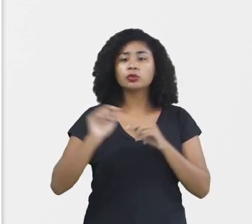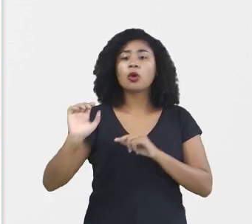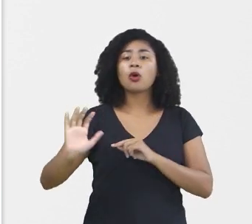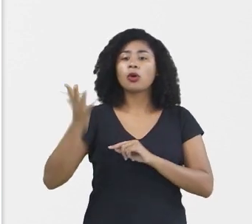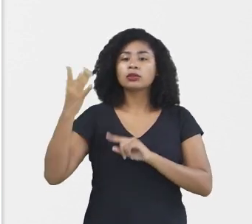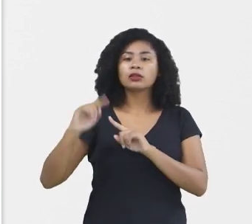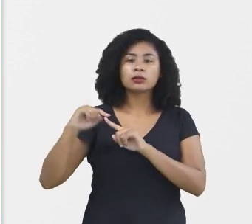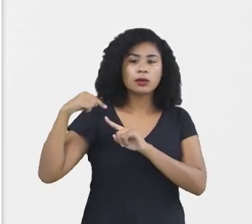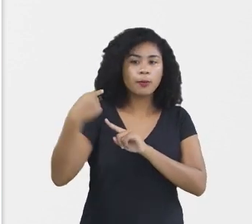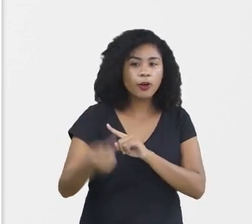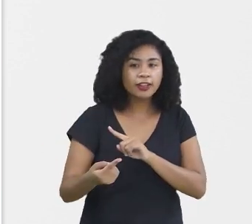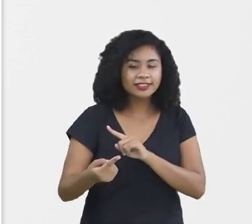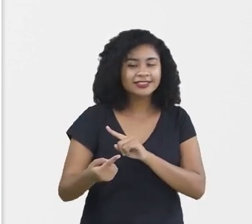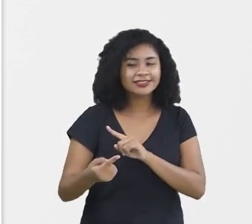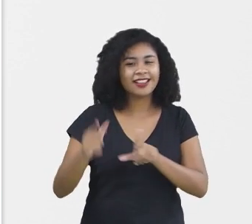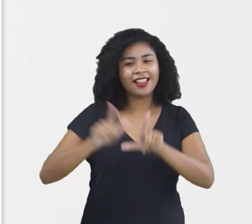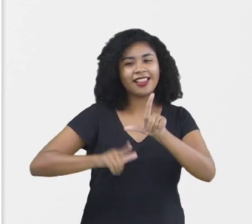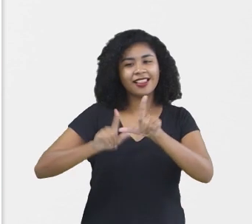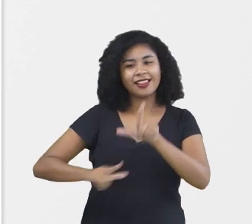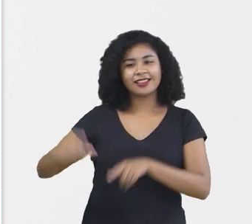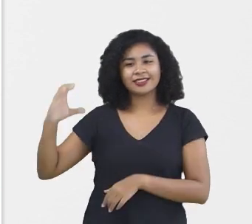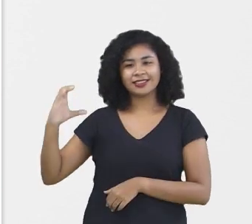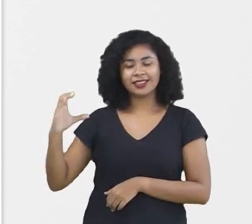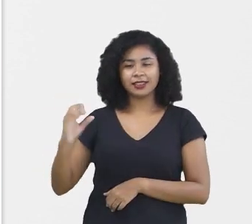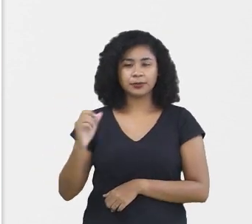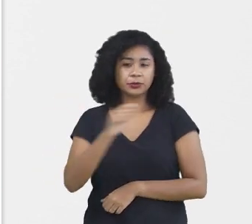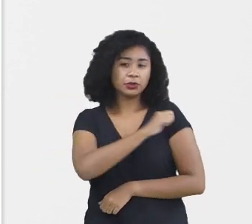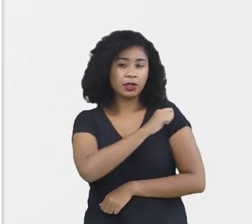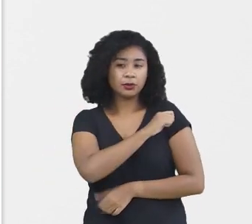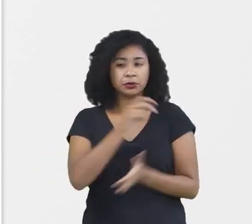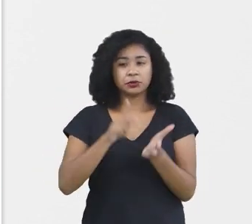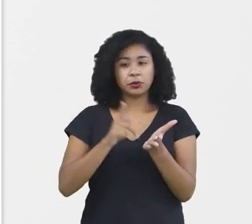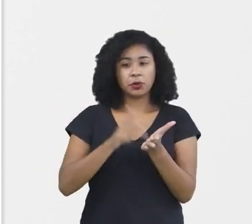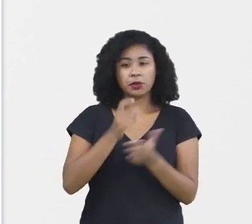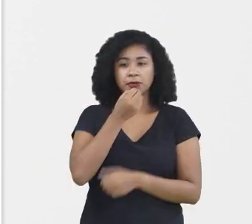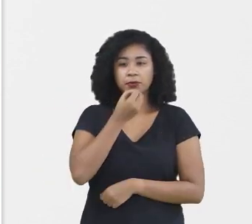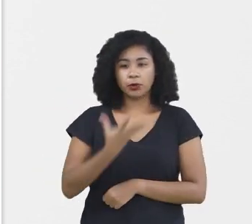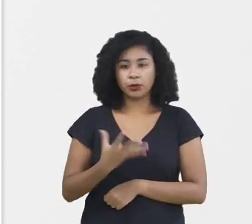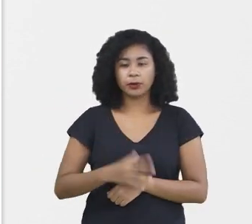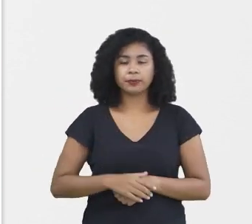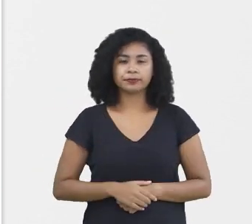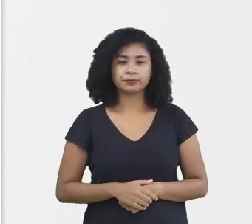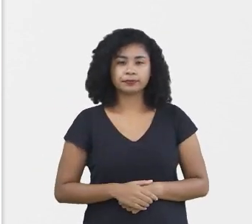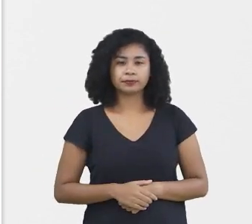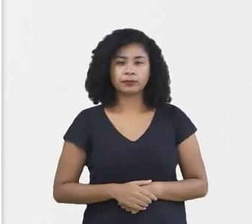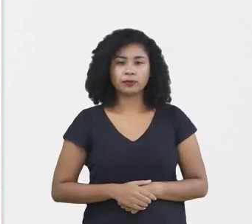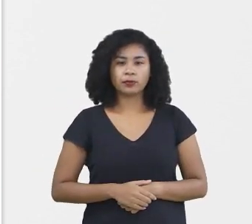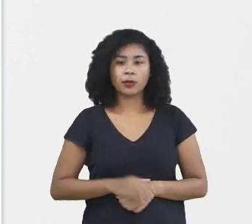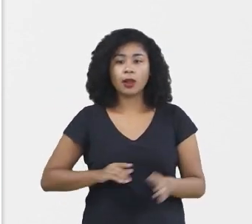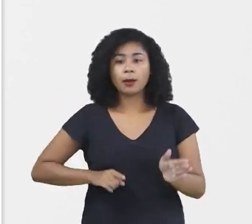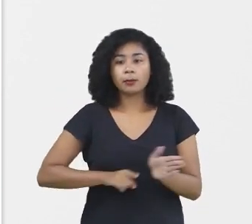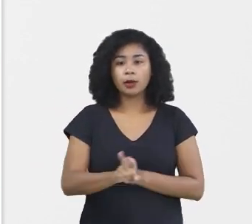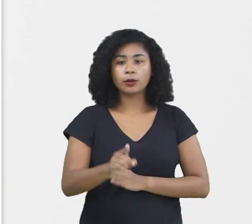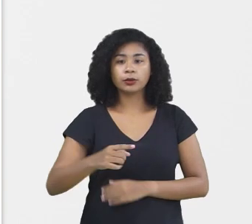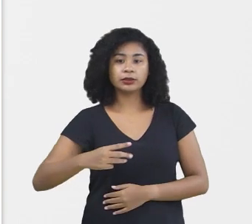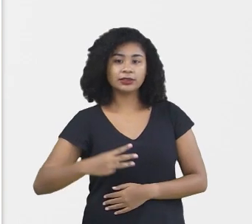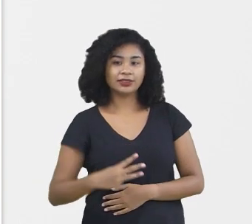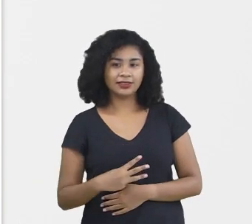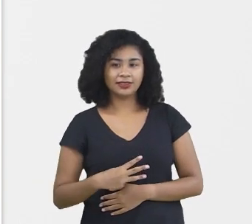da nota dos alunos. Ok, turmas? Então, agora nós vamos seguir para a nossa terceira questão. Vamos